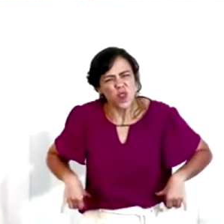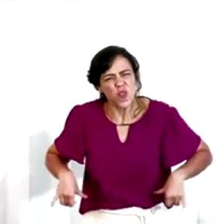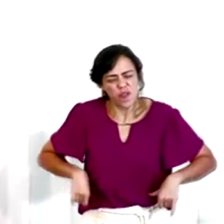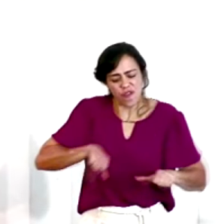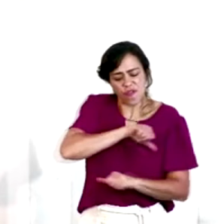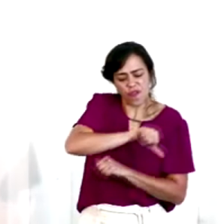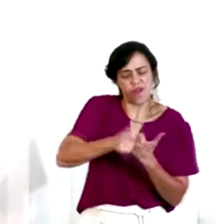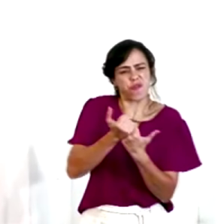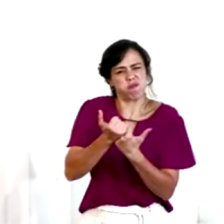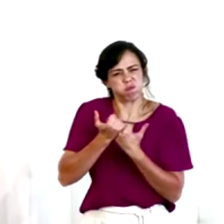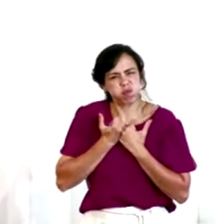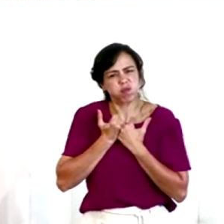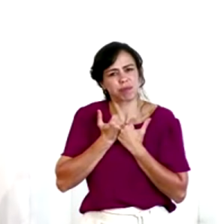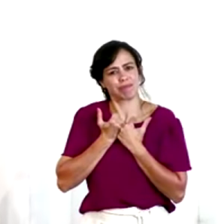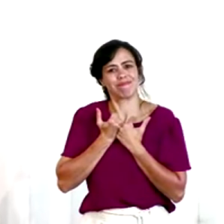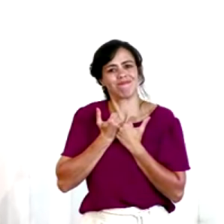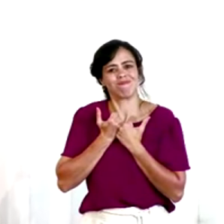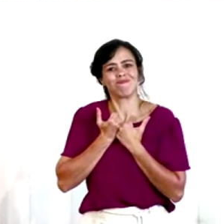servo sofredor,